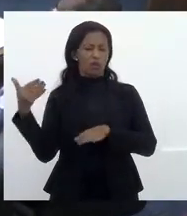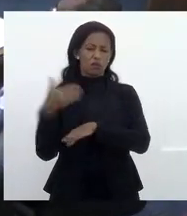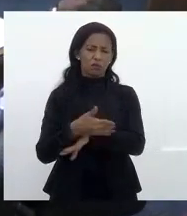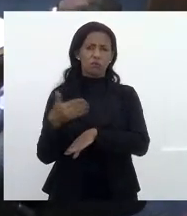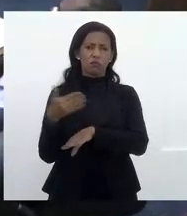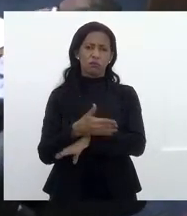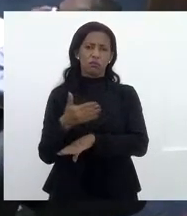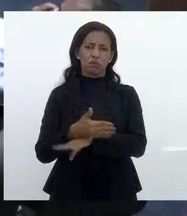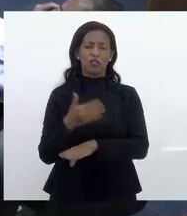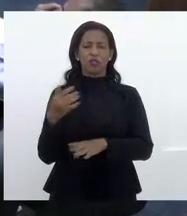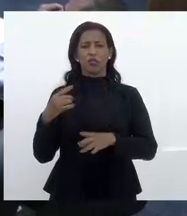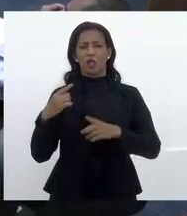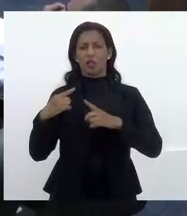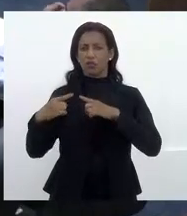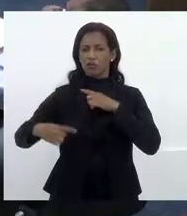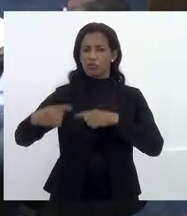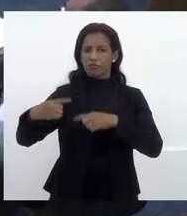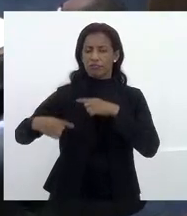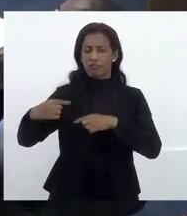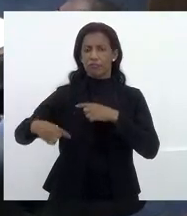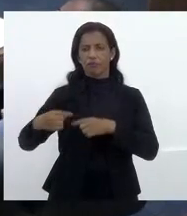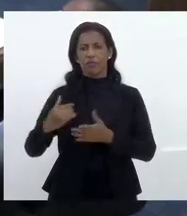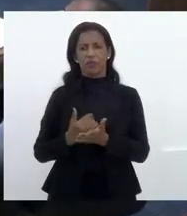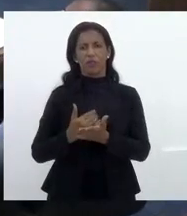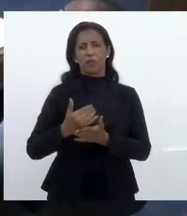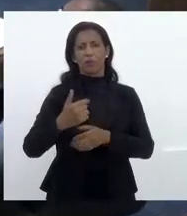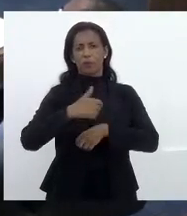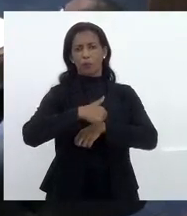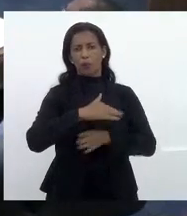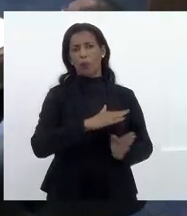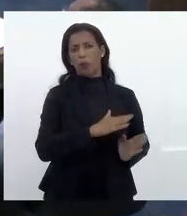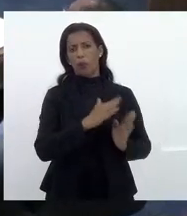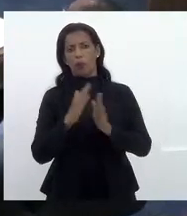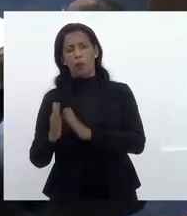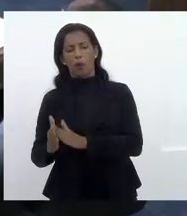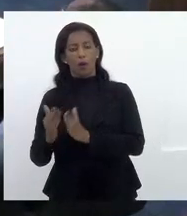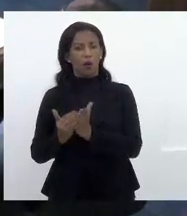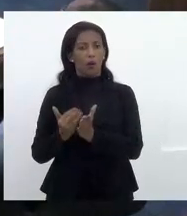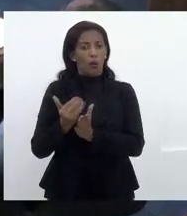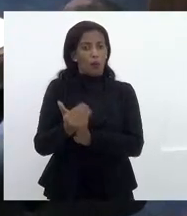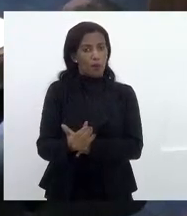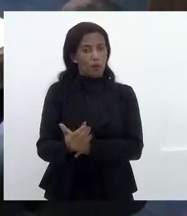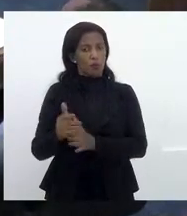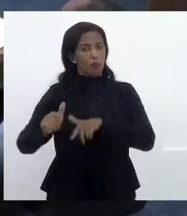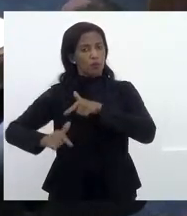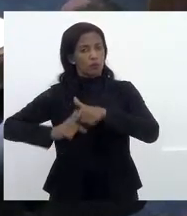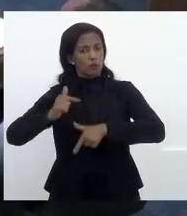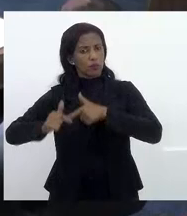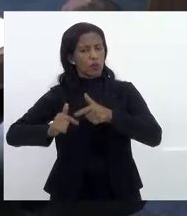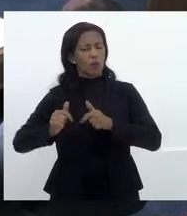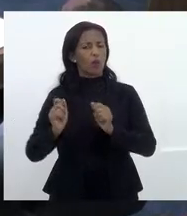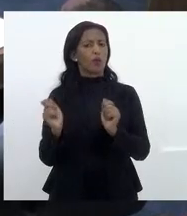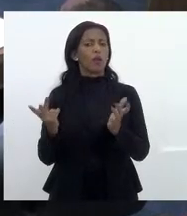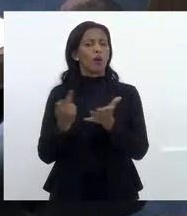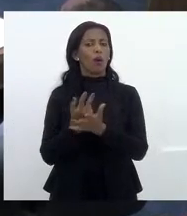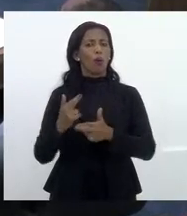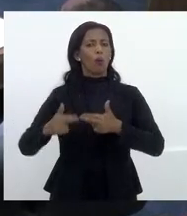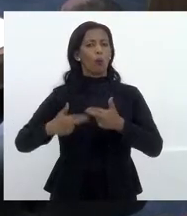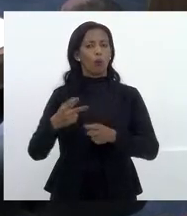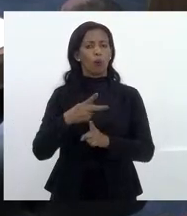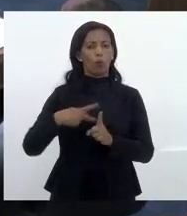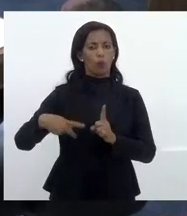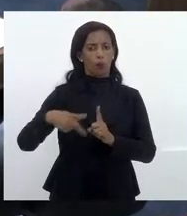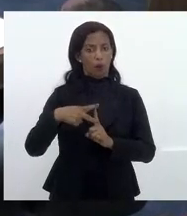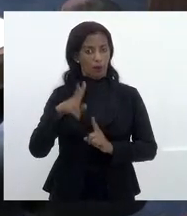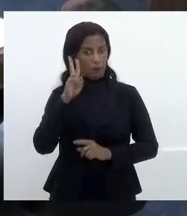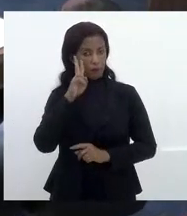conosco dialogando Desde o Primeiro Momento que a gente começou as discussões do que seria uma eventual reforma quero